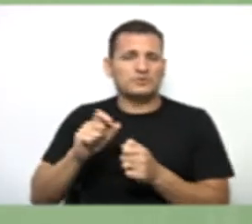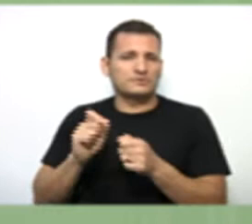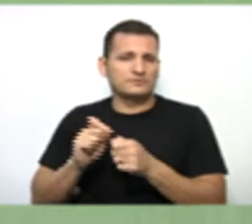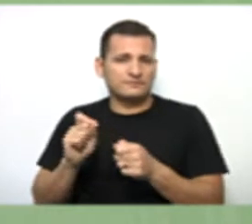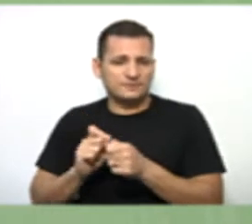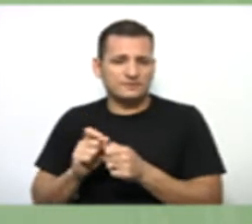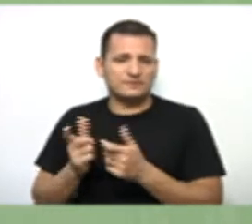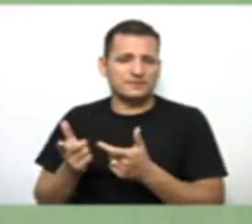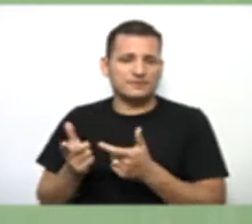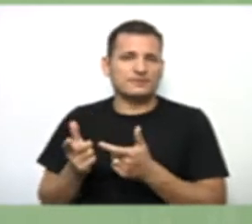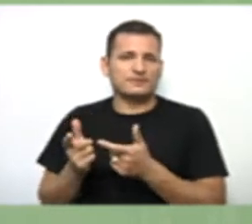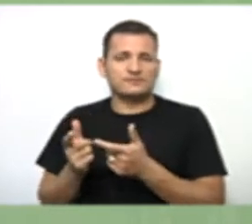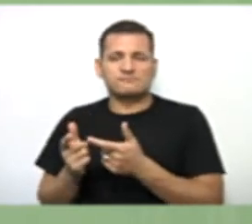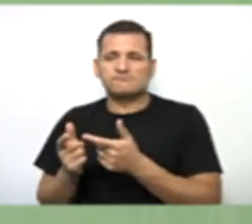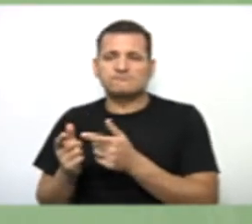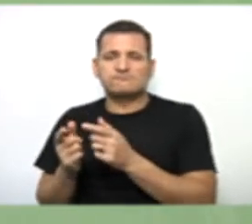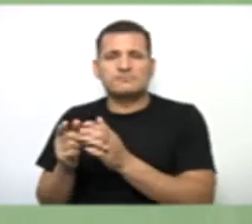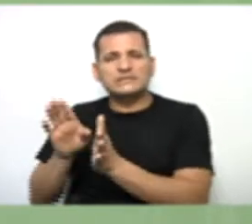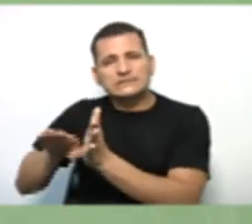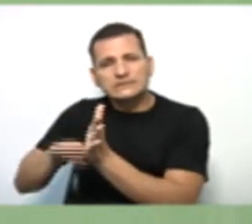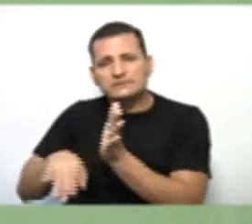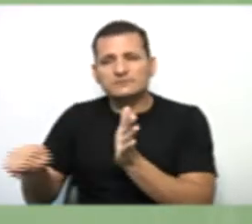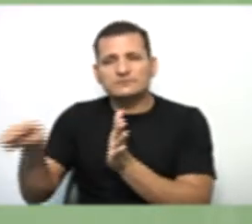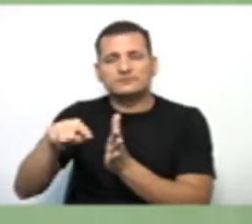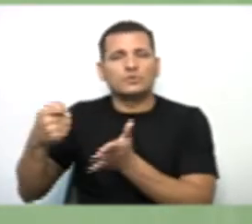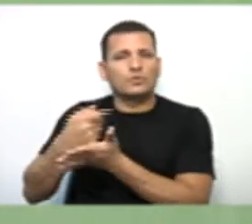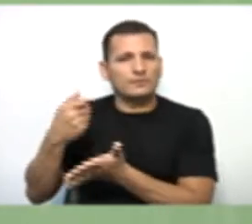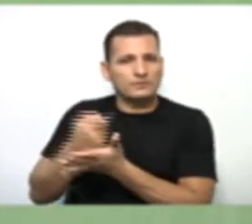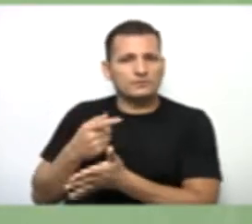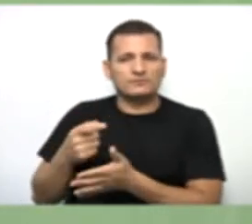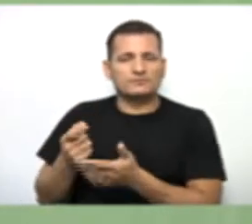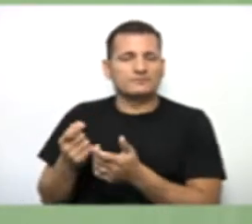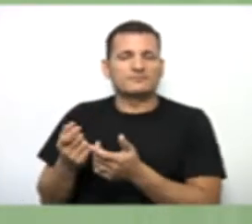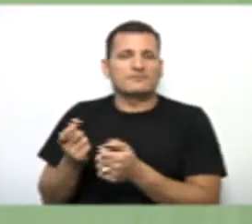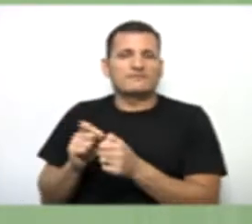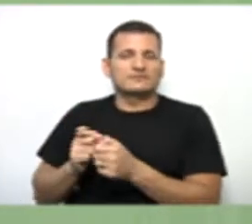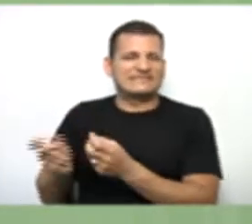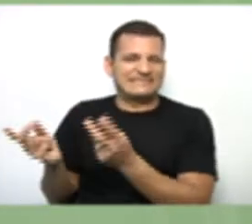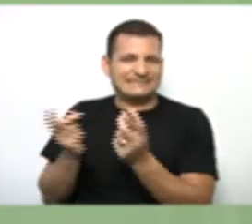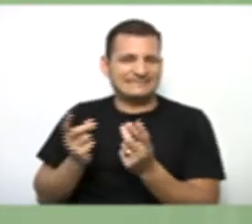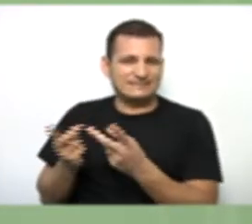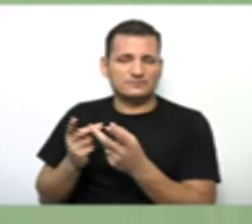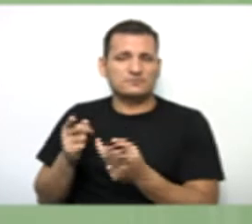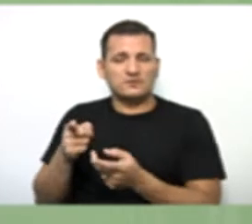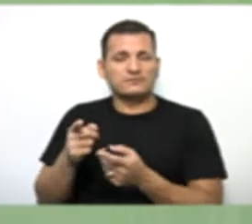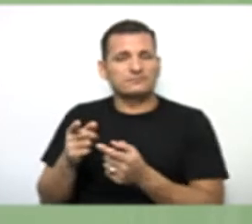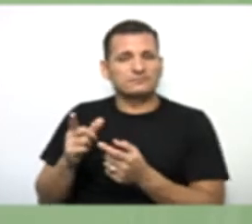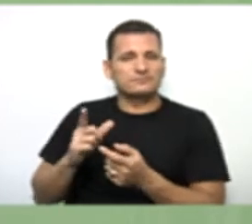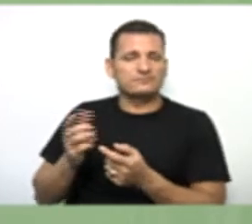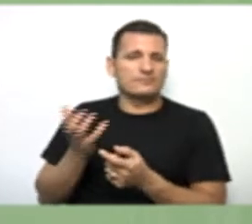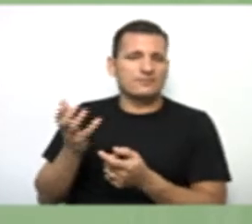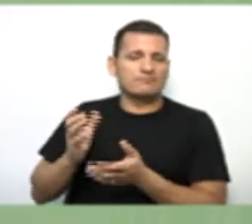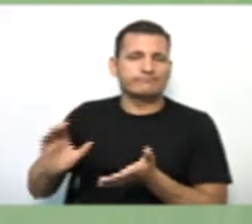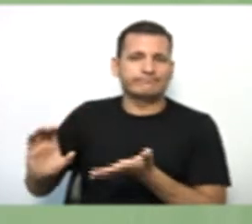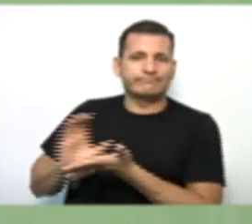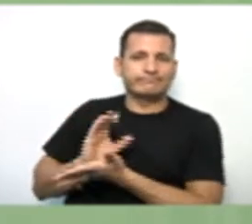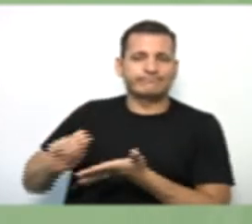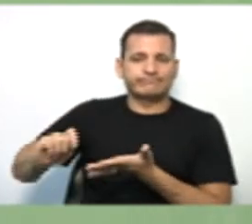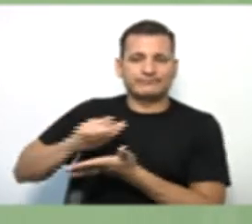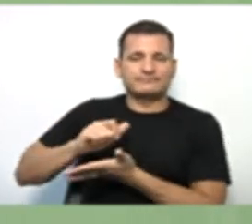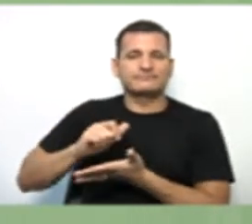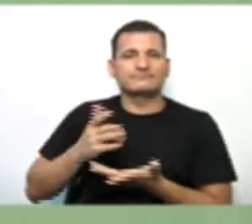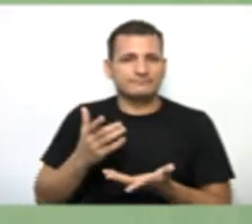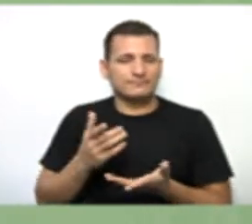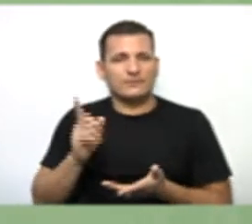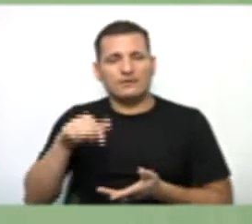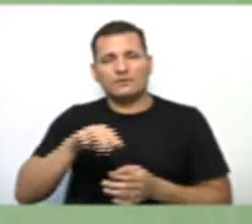concessões a seus compradores, de modo a realizar muitas vendas a fim de obter a sua comissão no fim do mês. É